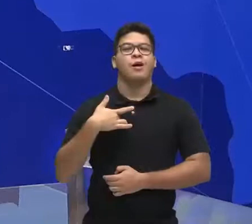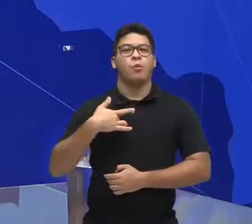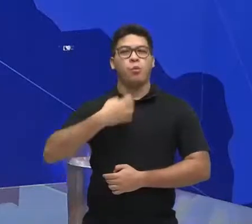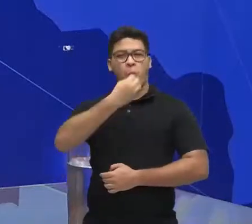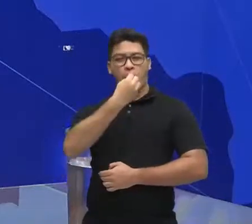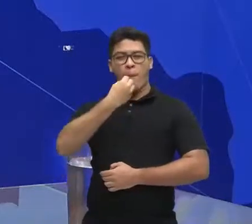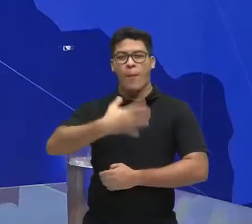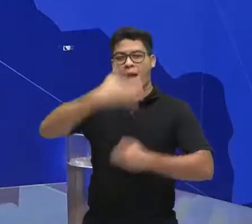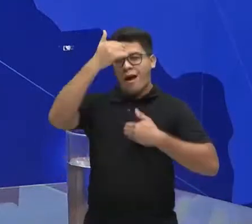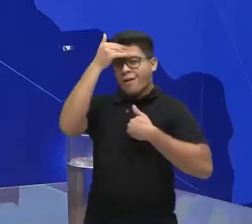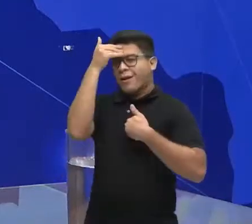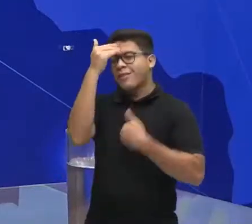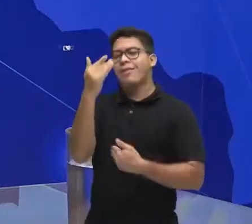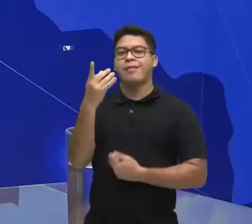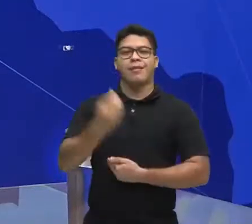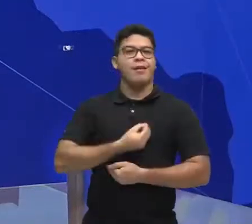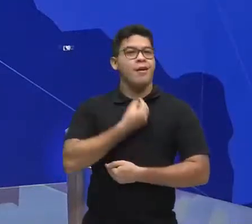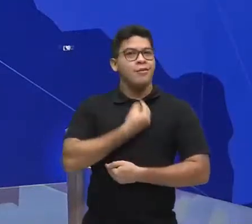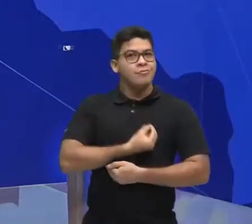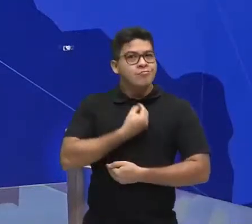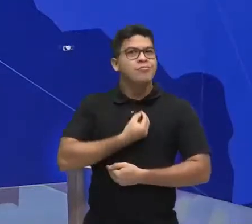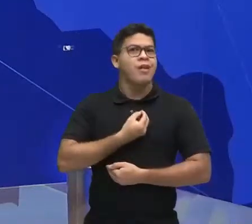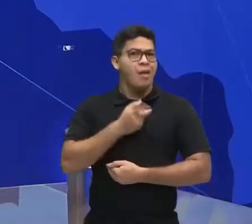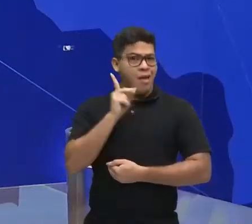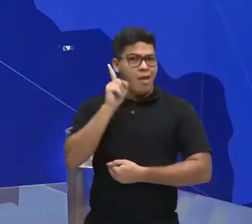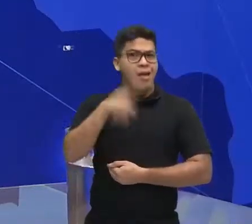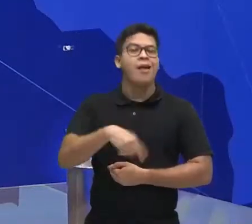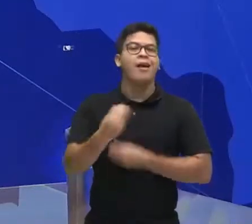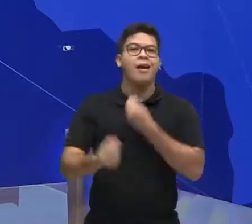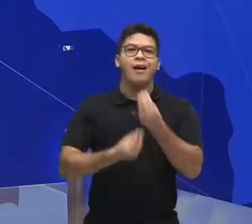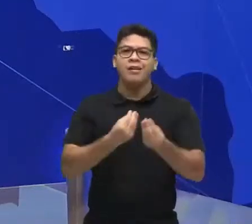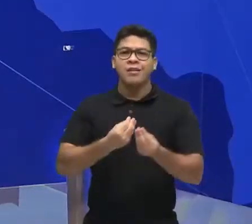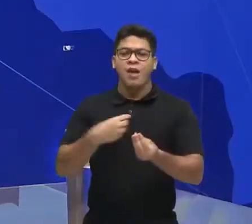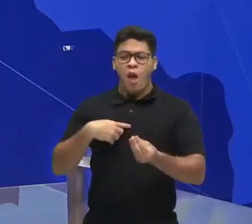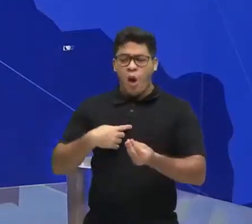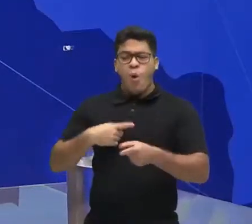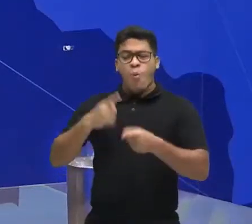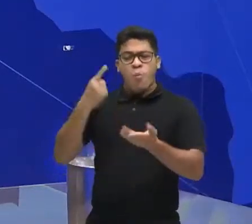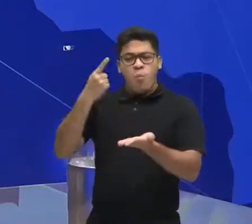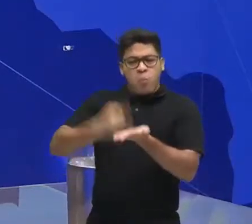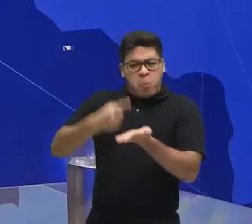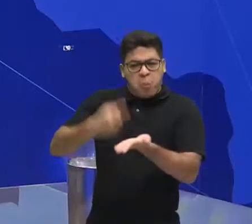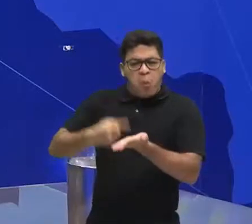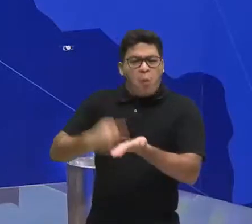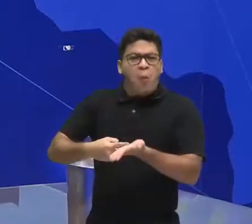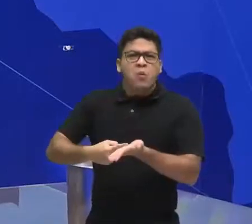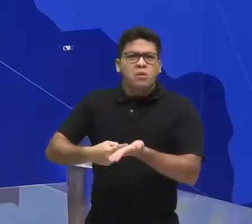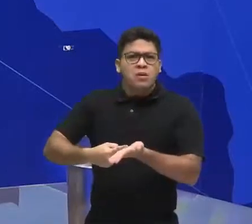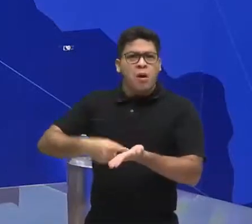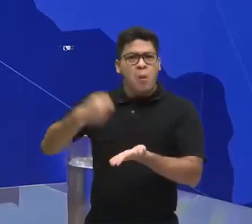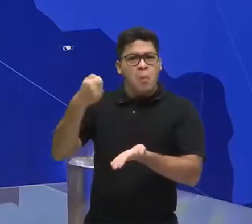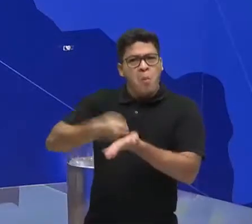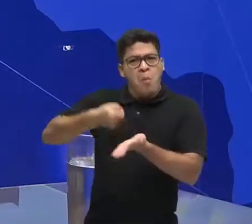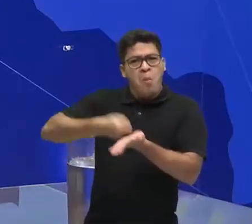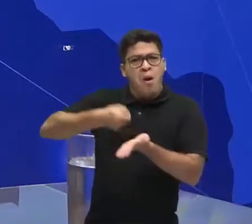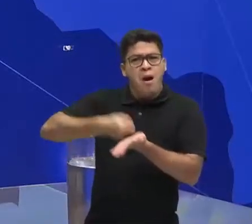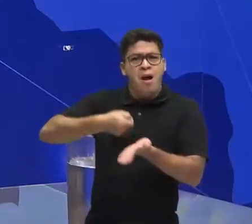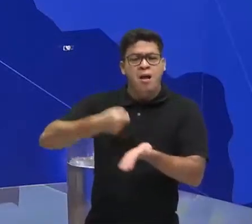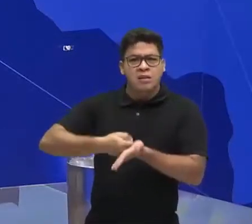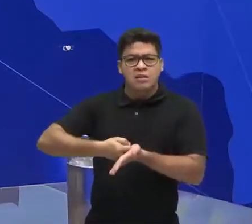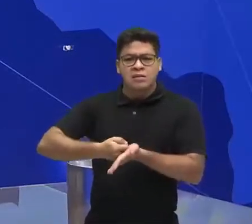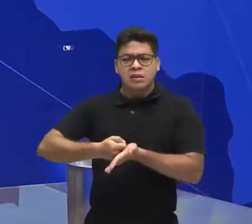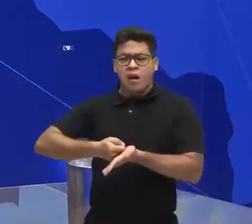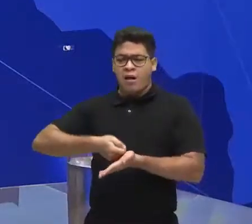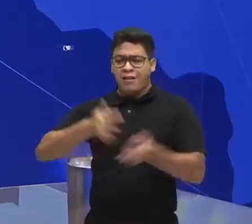vida. E esse preciso não é uma chamada de obrigação, tipo, eu preciso porque está tudo bem, eu sou obrigado a isso, não,